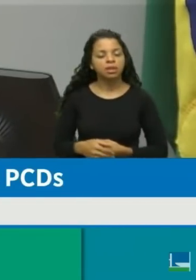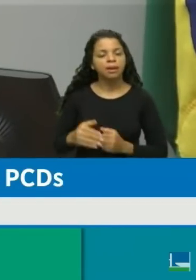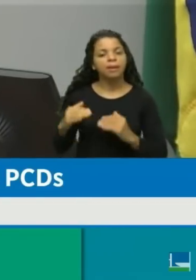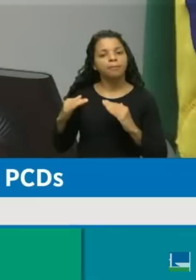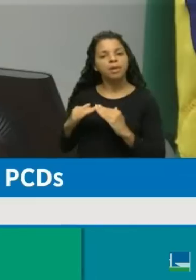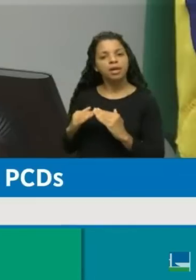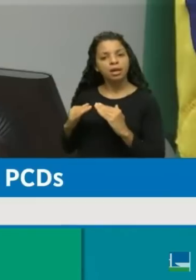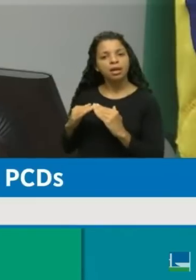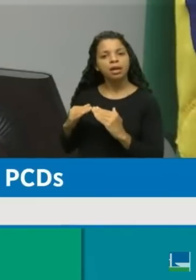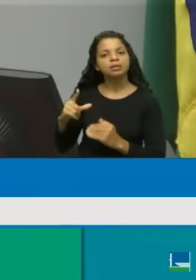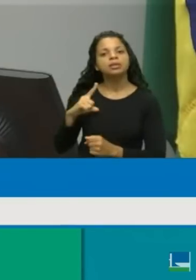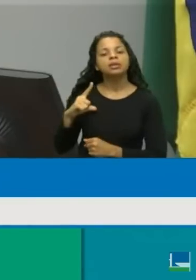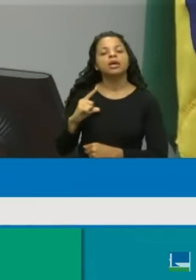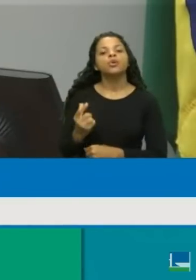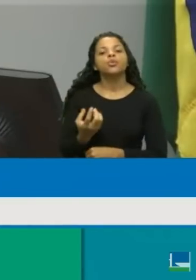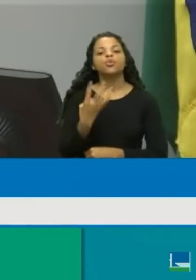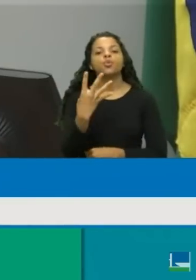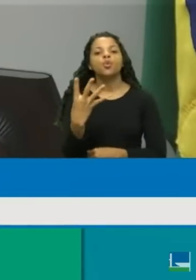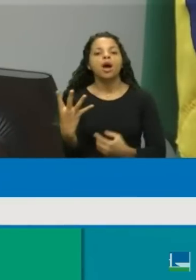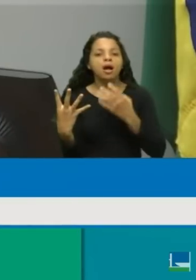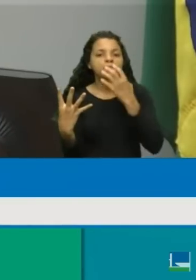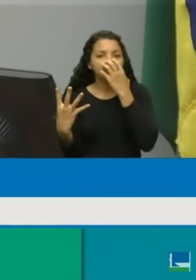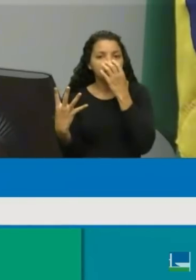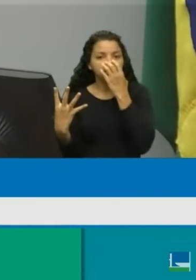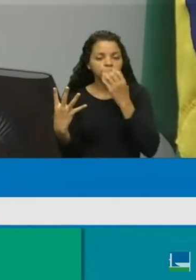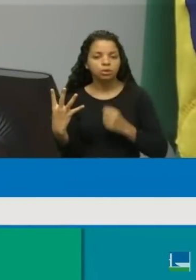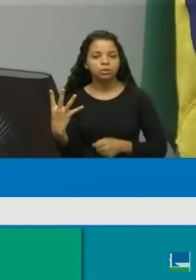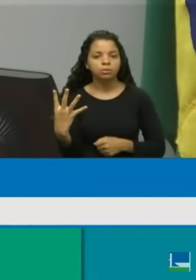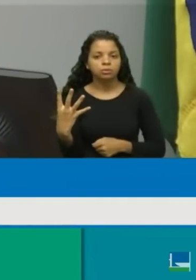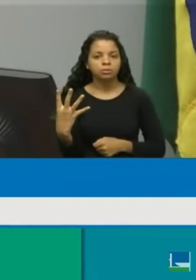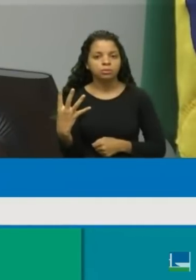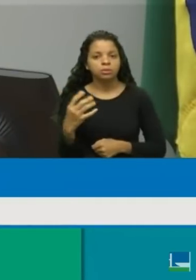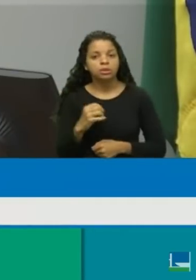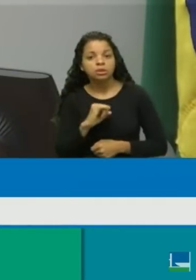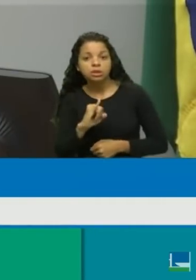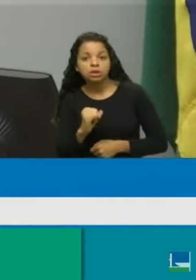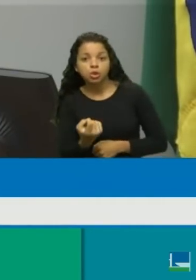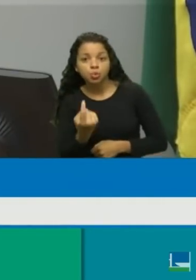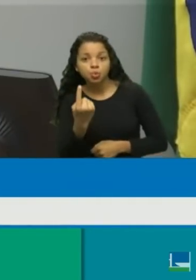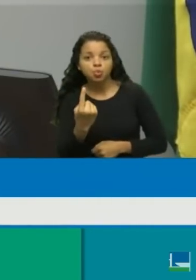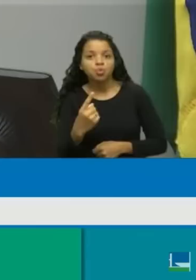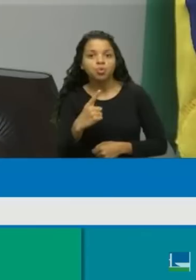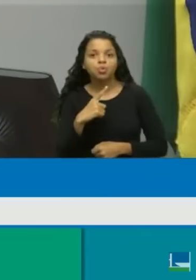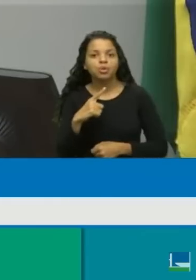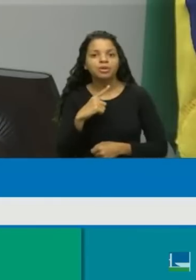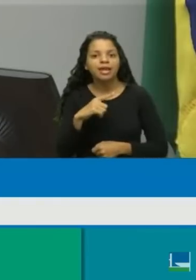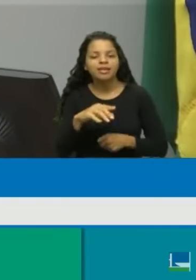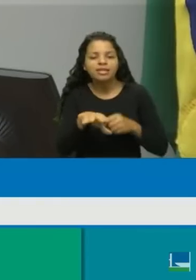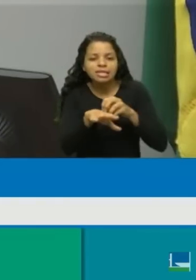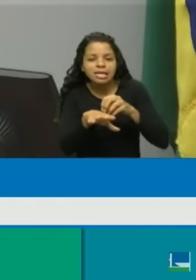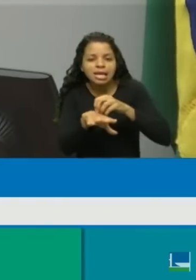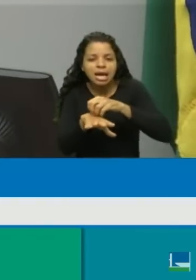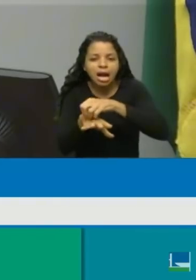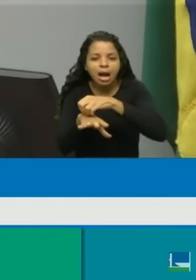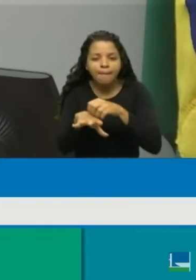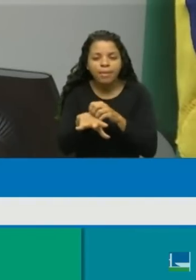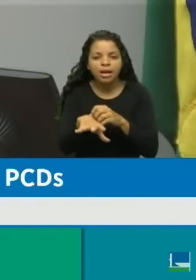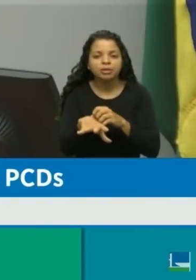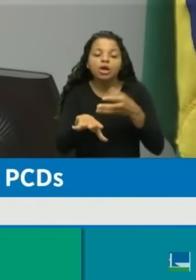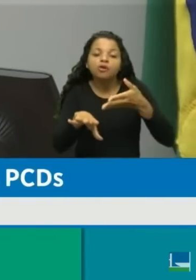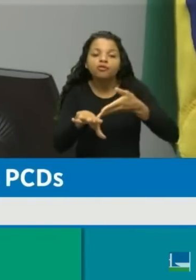tenho 4 cachorrinhos em casa. Se um deles tiver um carrapato, eu vou combater o carrapato, eu não vou matar o